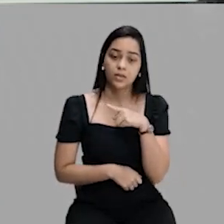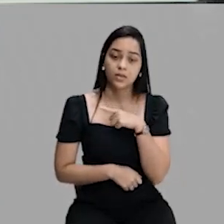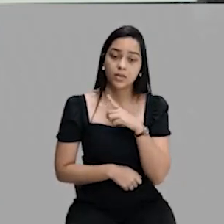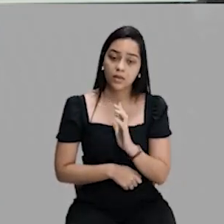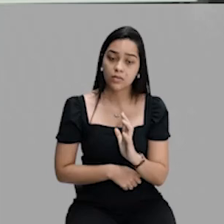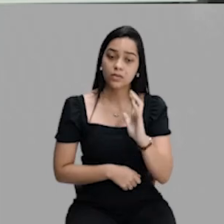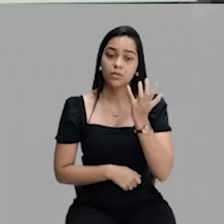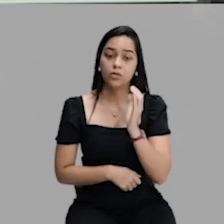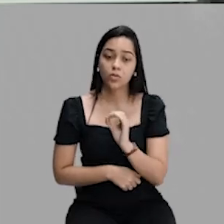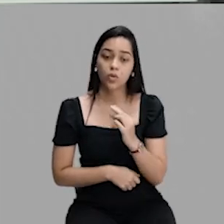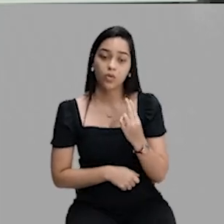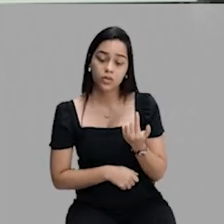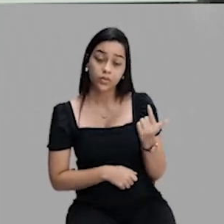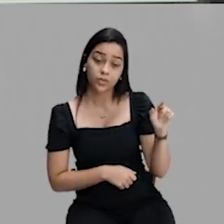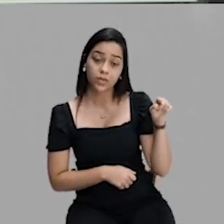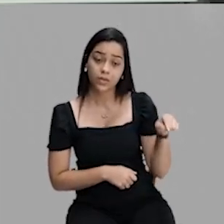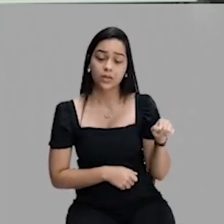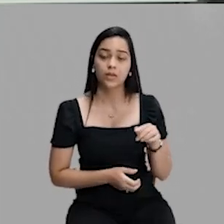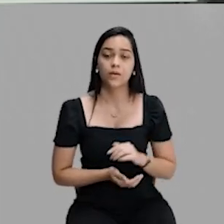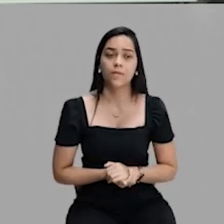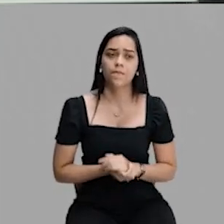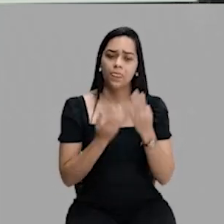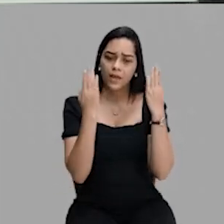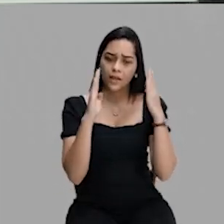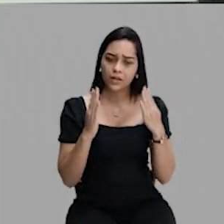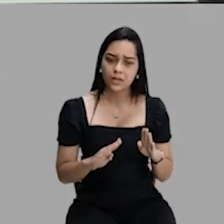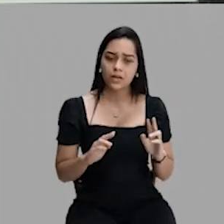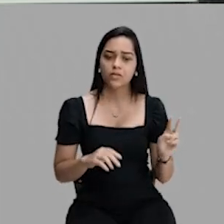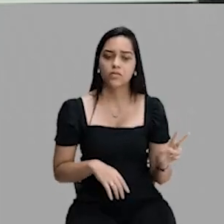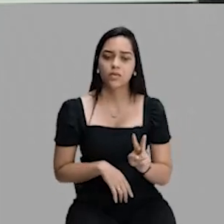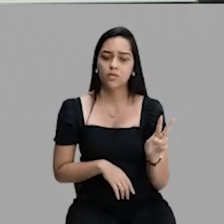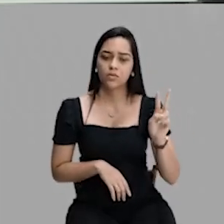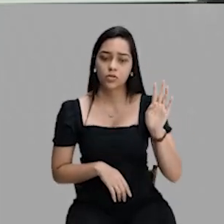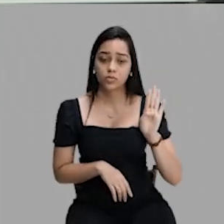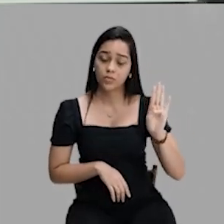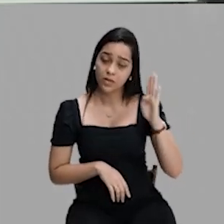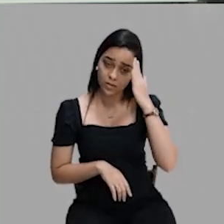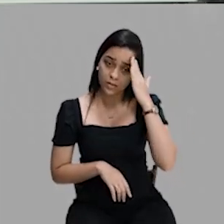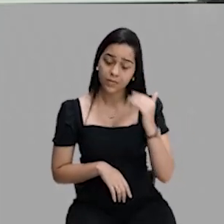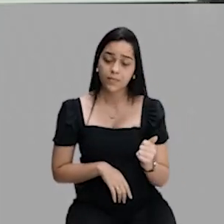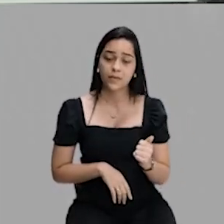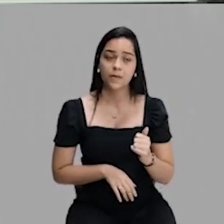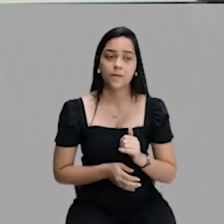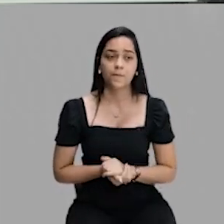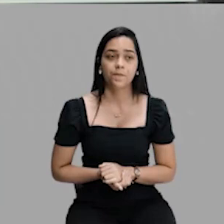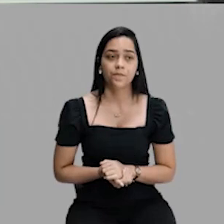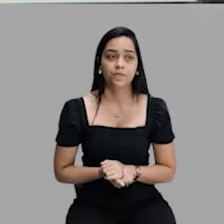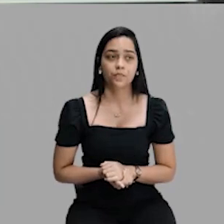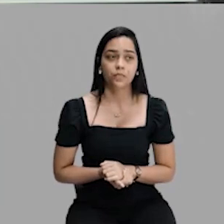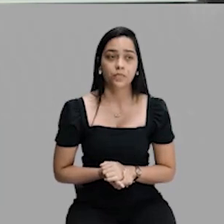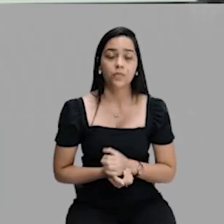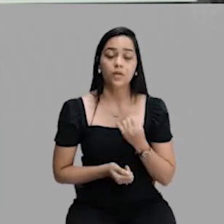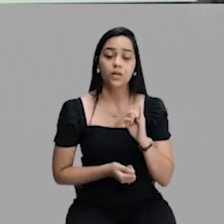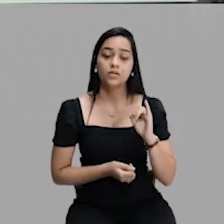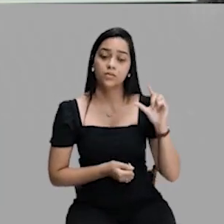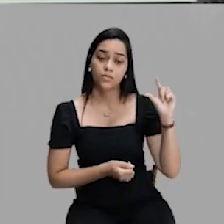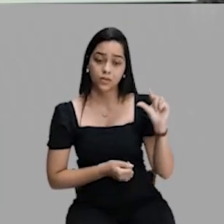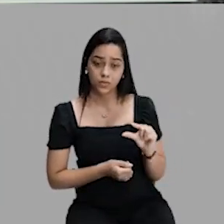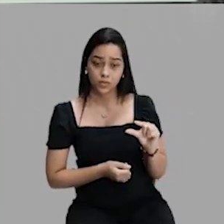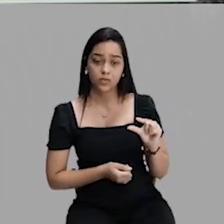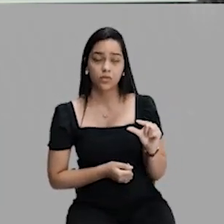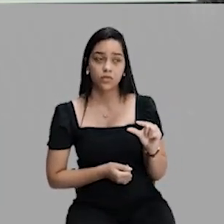essa situação ou se tem essa situação. Analisando os valores de b, você vai saber. Tá? Porque se esse elemento for menor